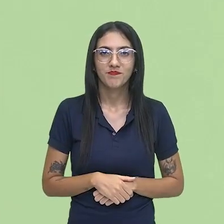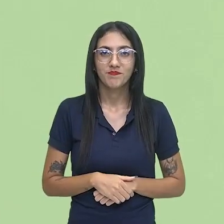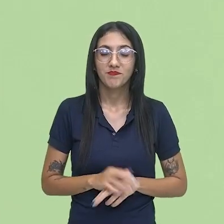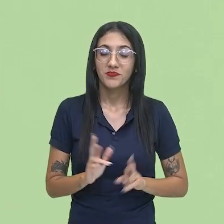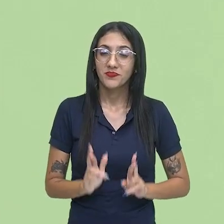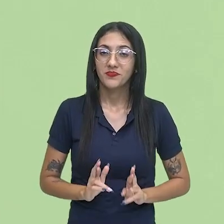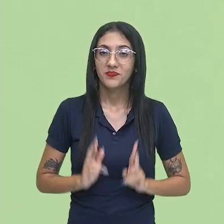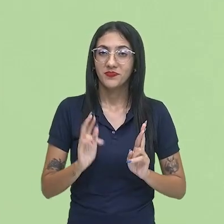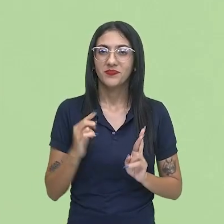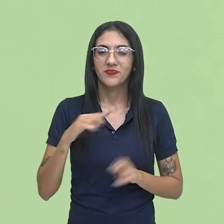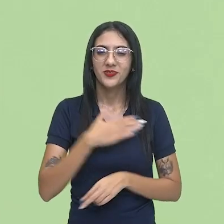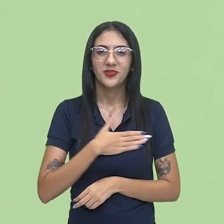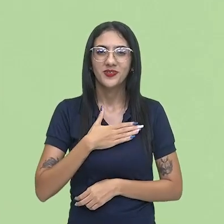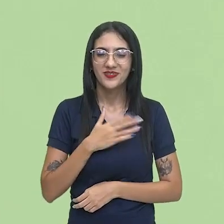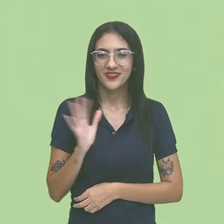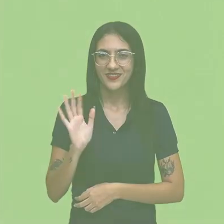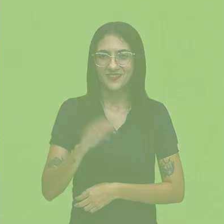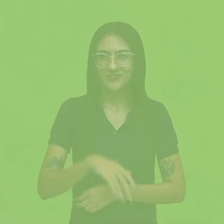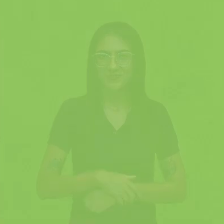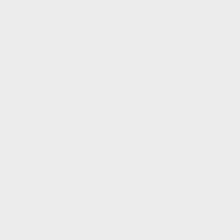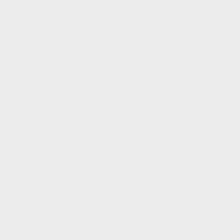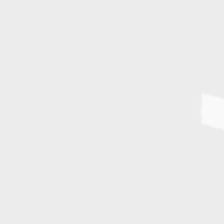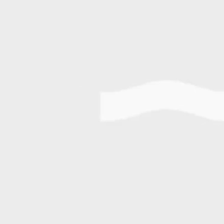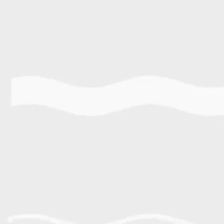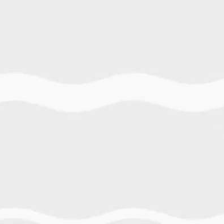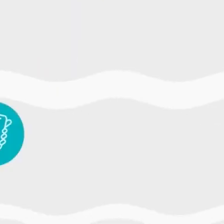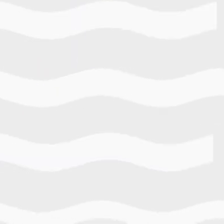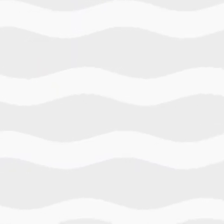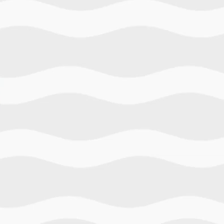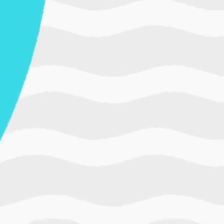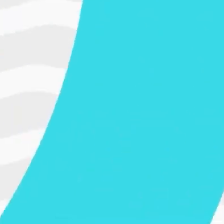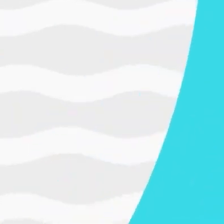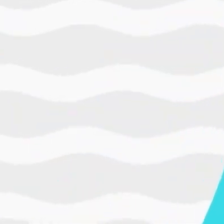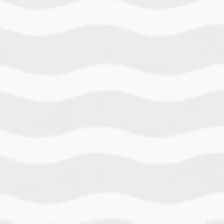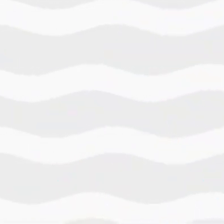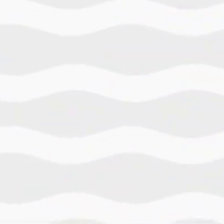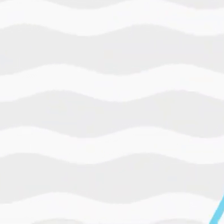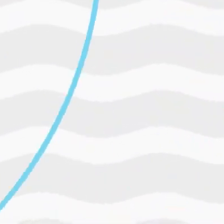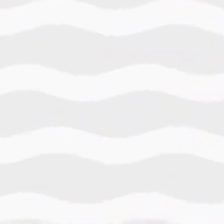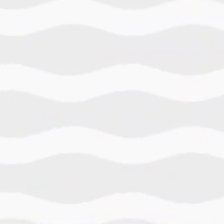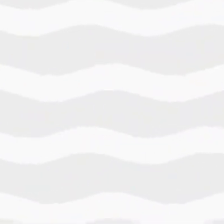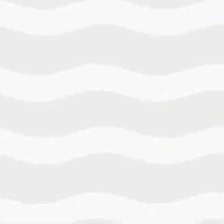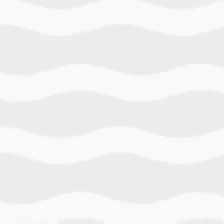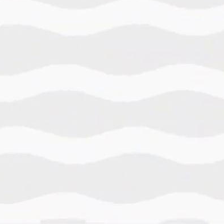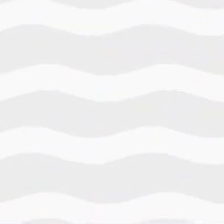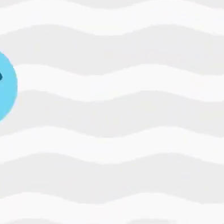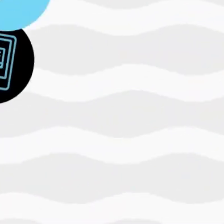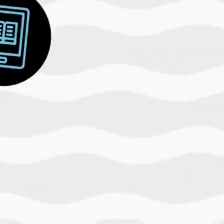gostado da nossa aula e até a próxima.